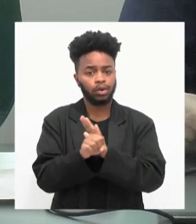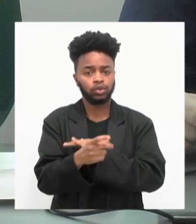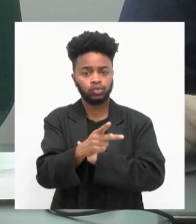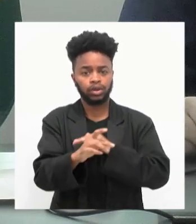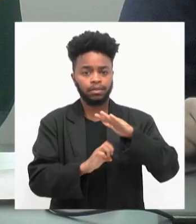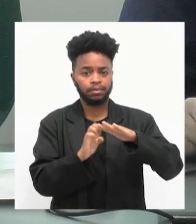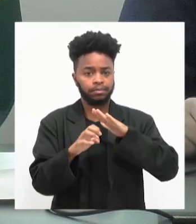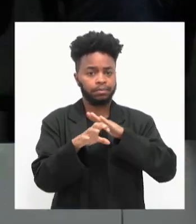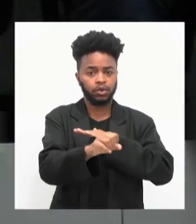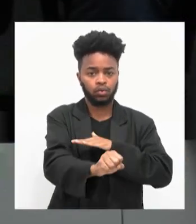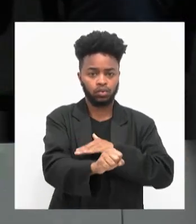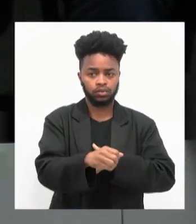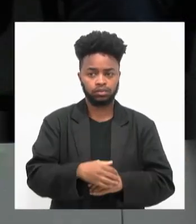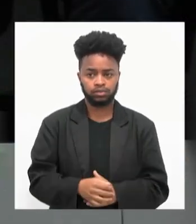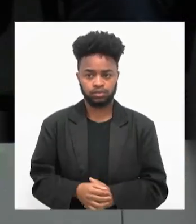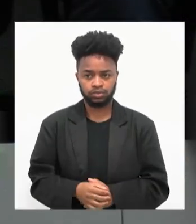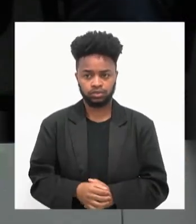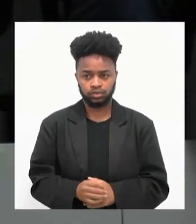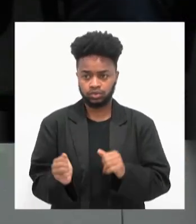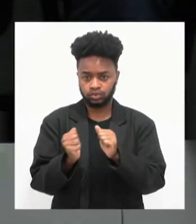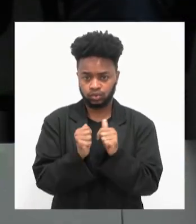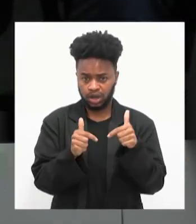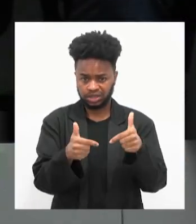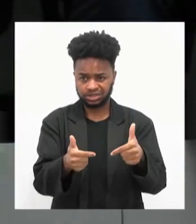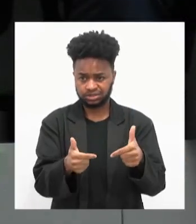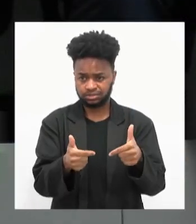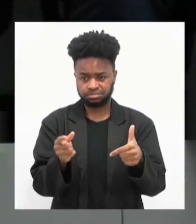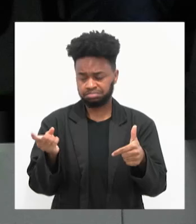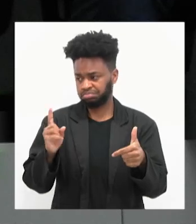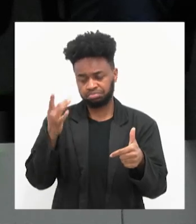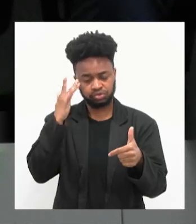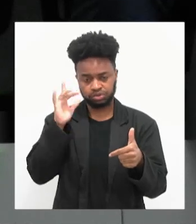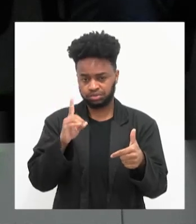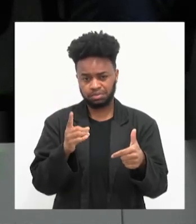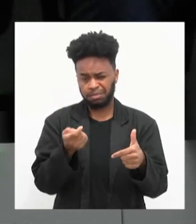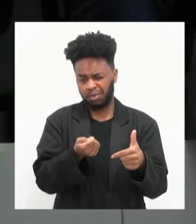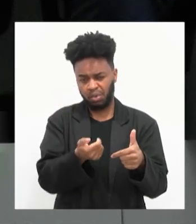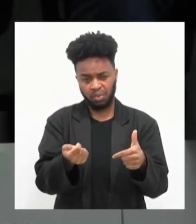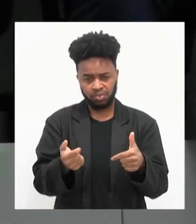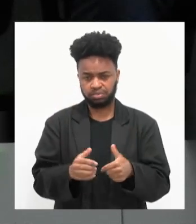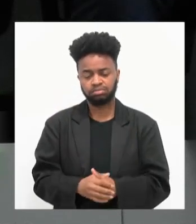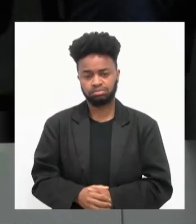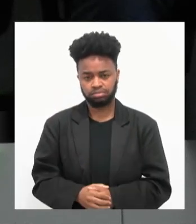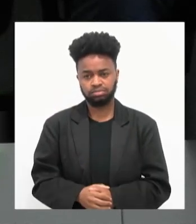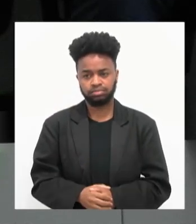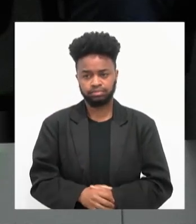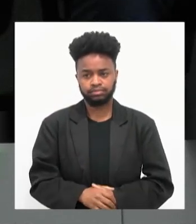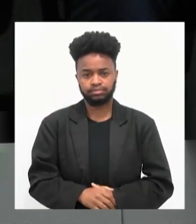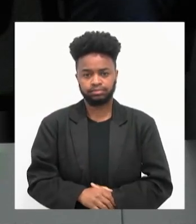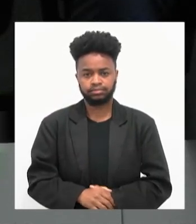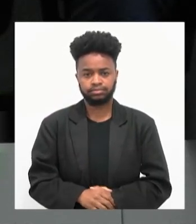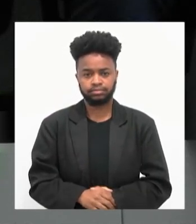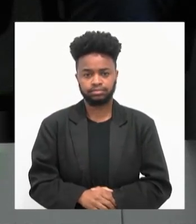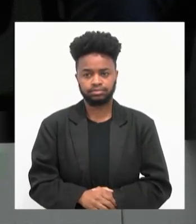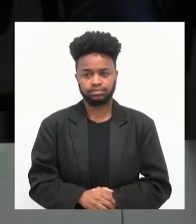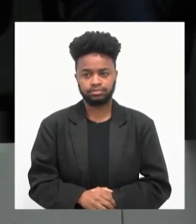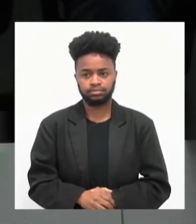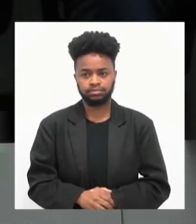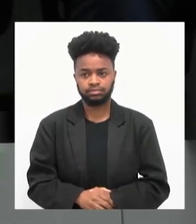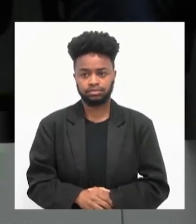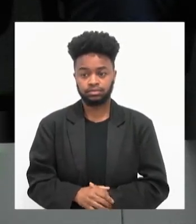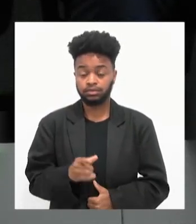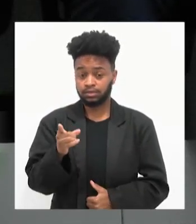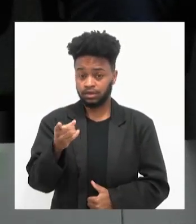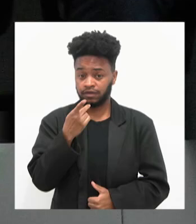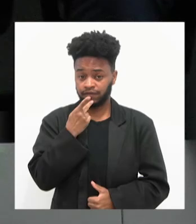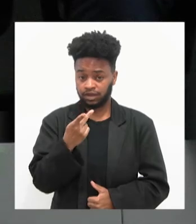operações? Não, junto com as operações? É. Não. Muito pouco. Muito pouco. Os carros roubados... No carro que o senhor está falando, eu